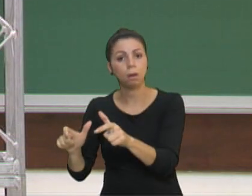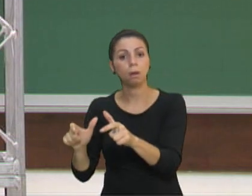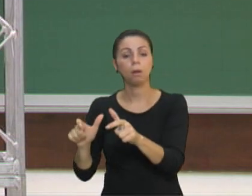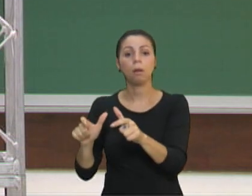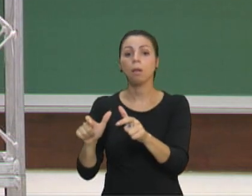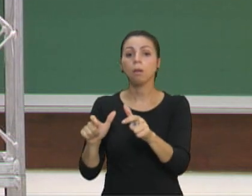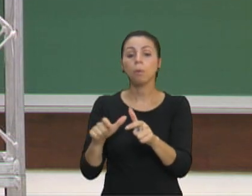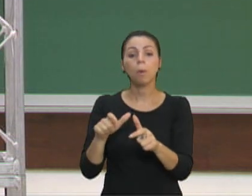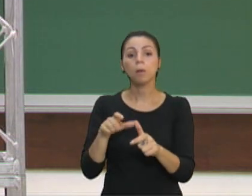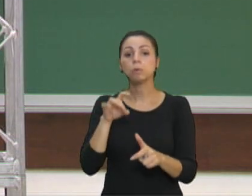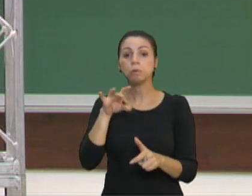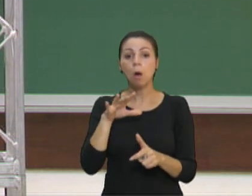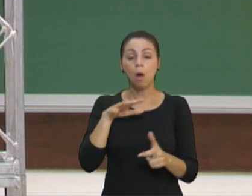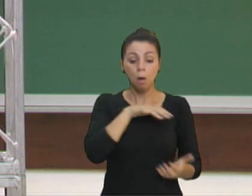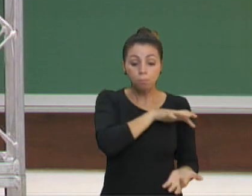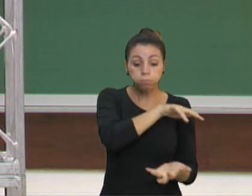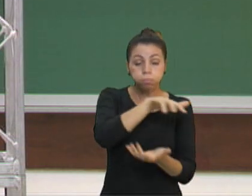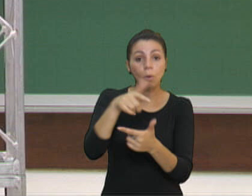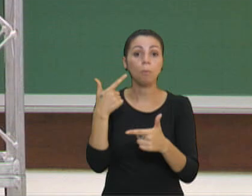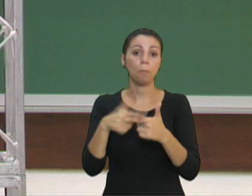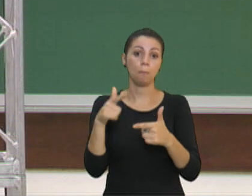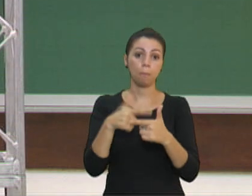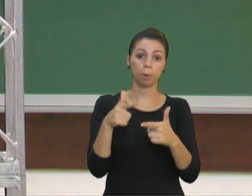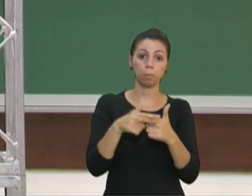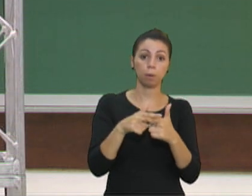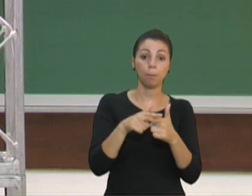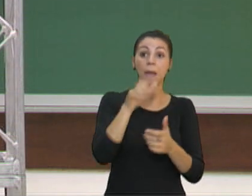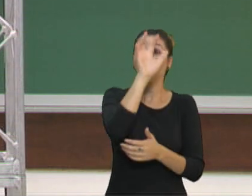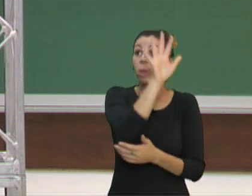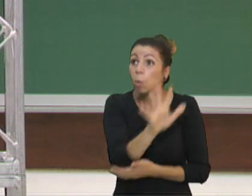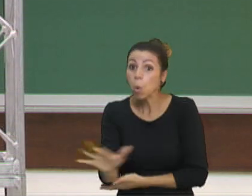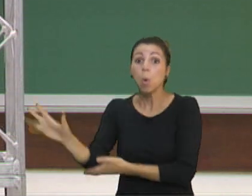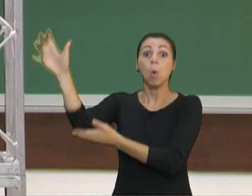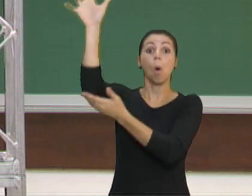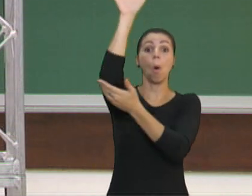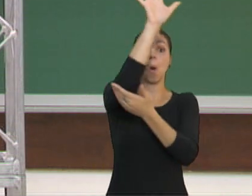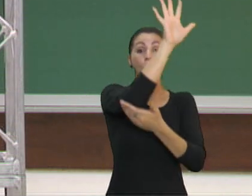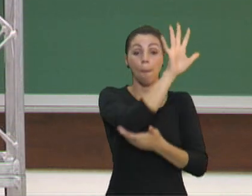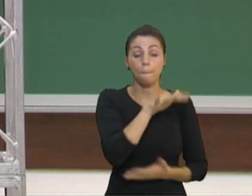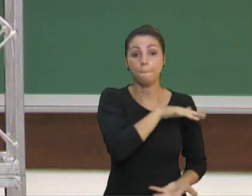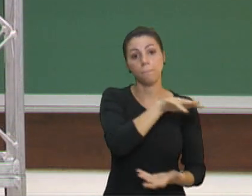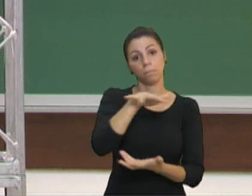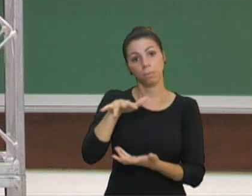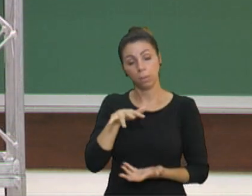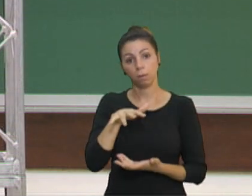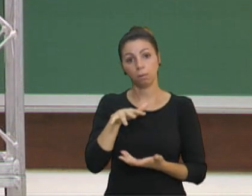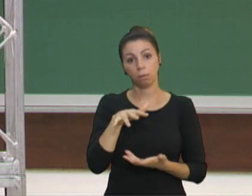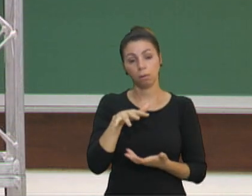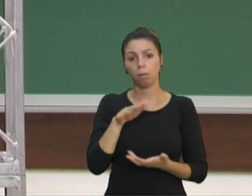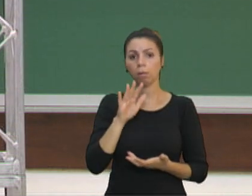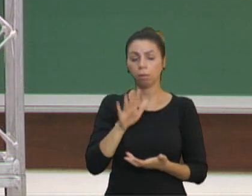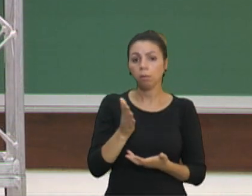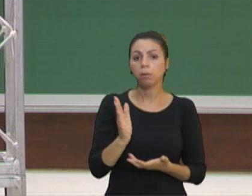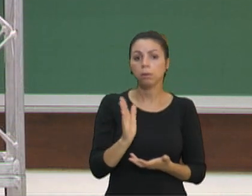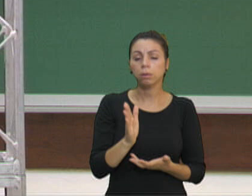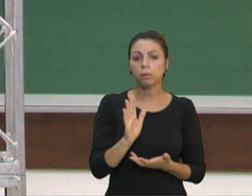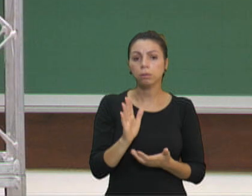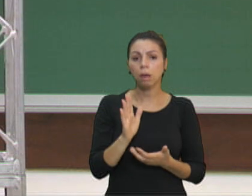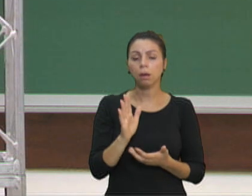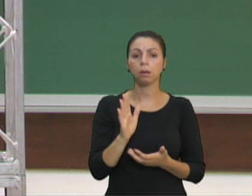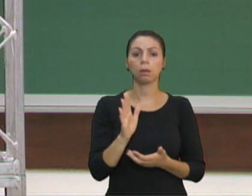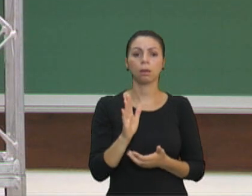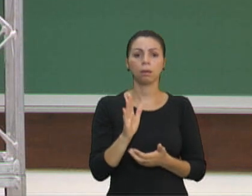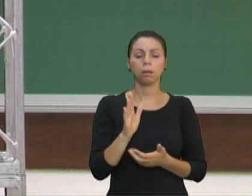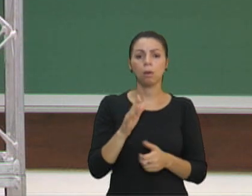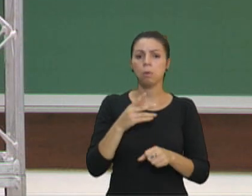só nosso esse problema, é do mundo todo. Com a pandemia, vocês devem ter acompanhado notícias que a